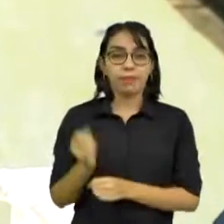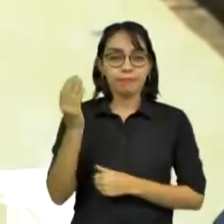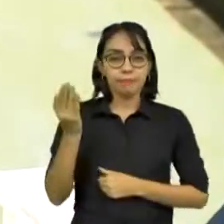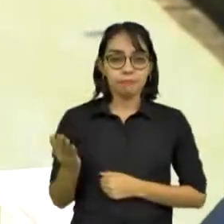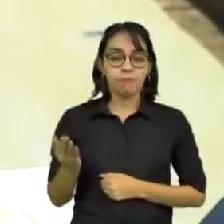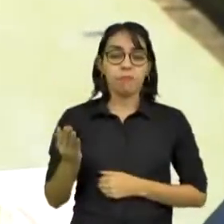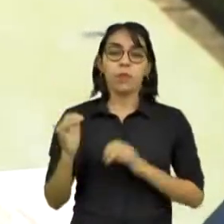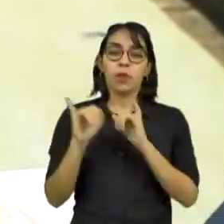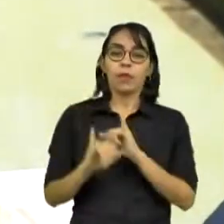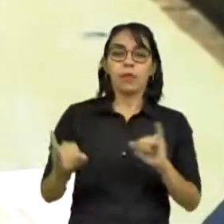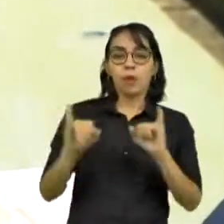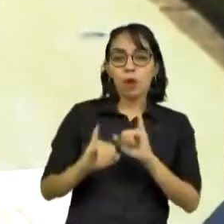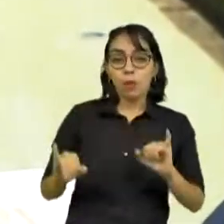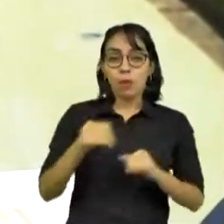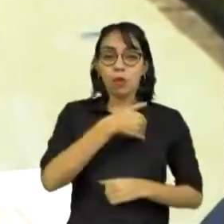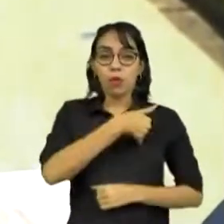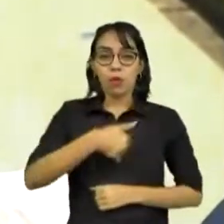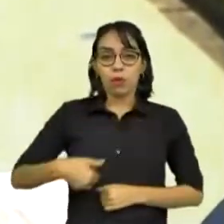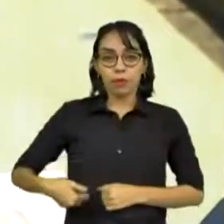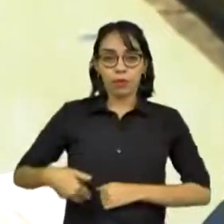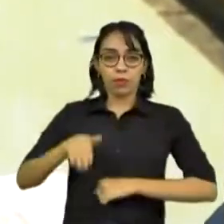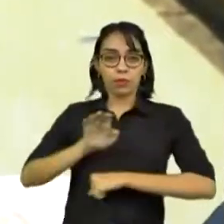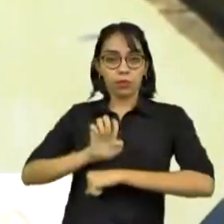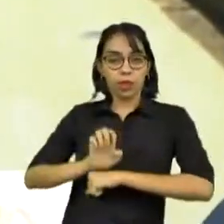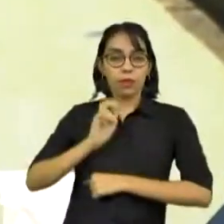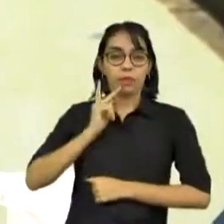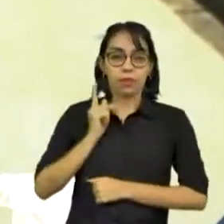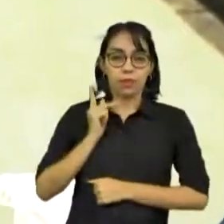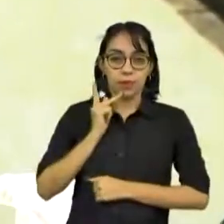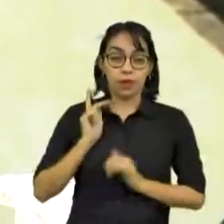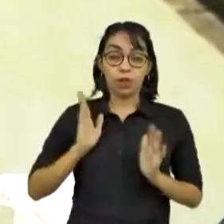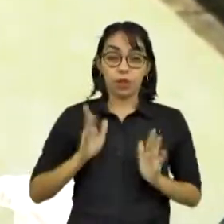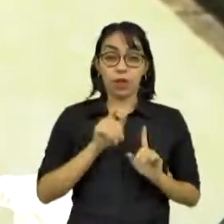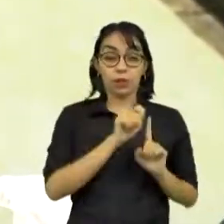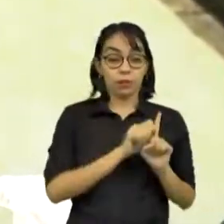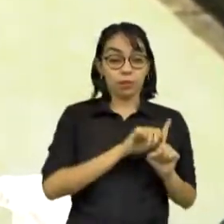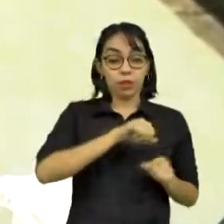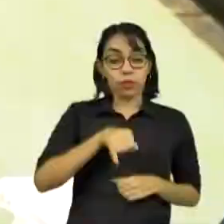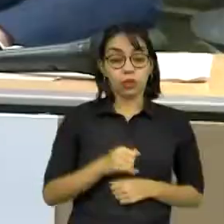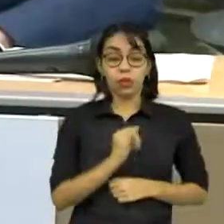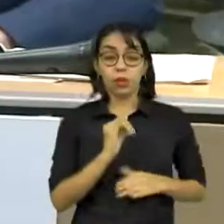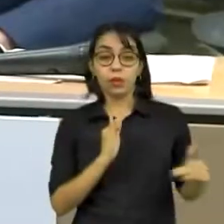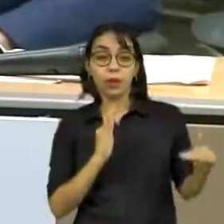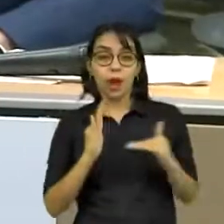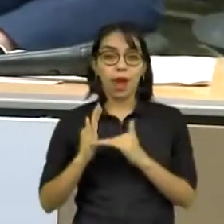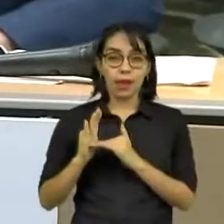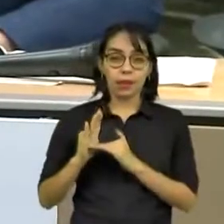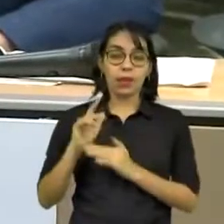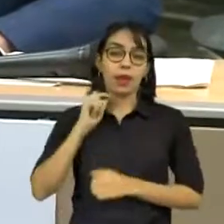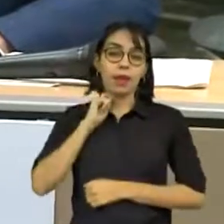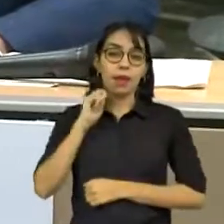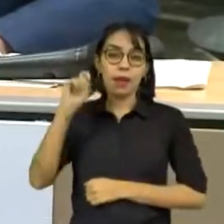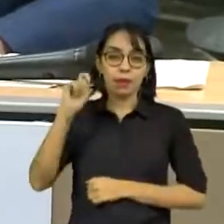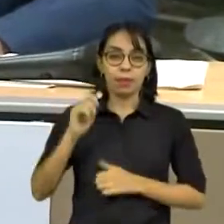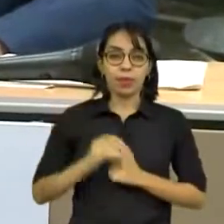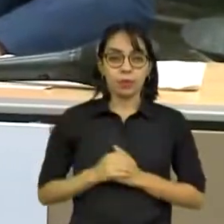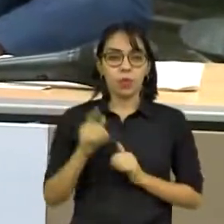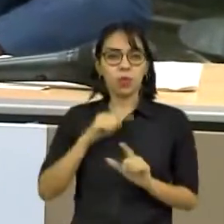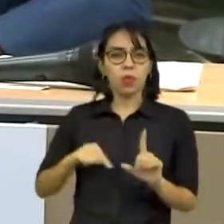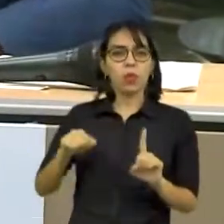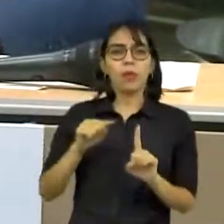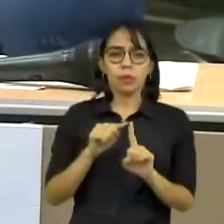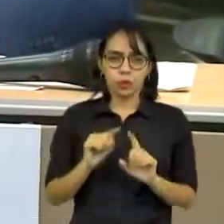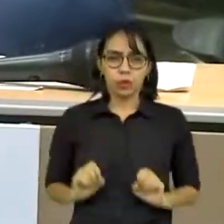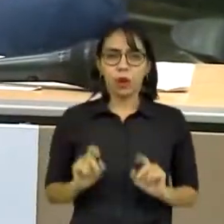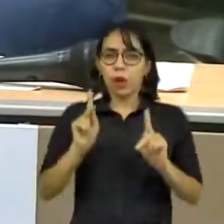informou que o governo do Ceará atingiu no período de janeiro a abril de 2022 todas as metas e os